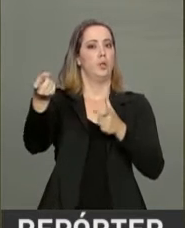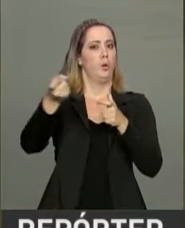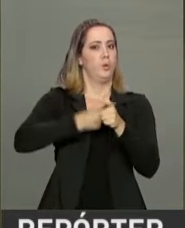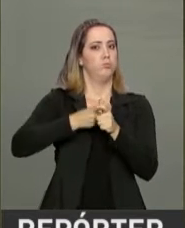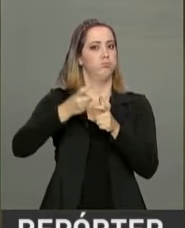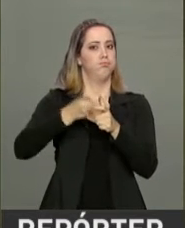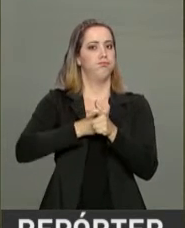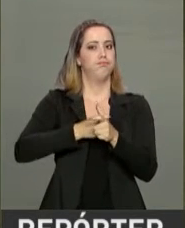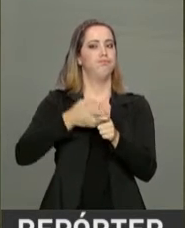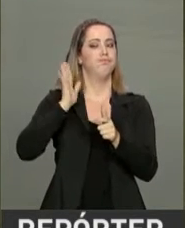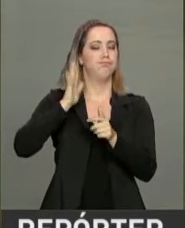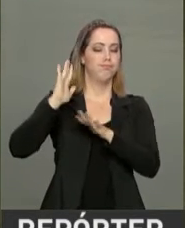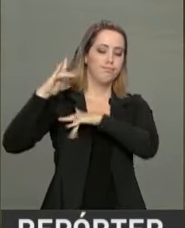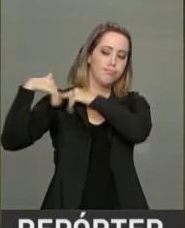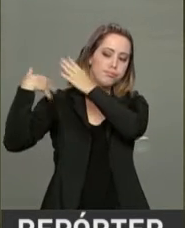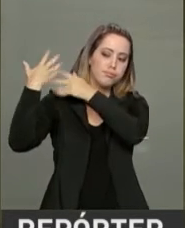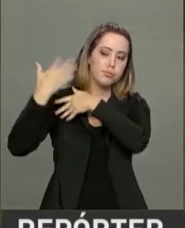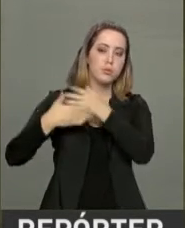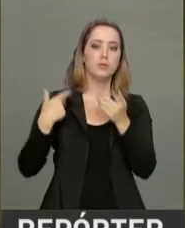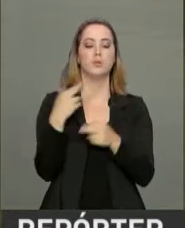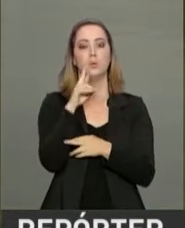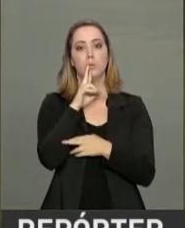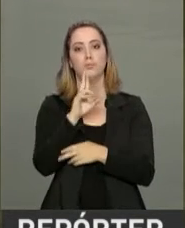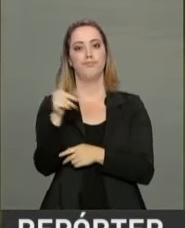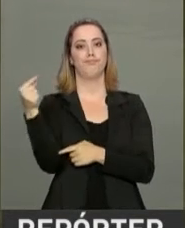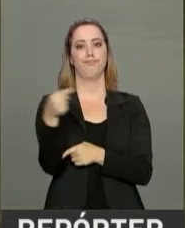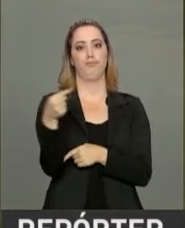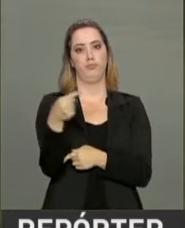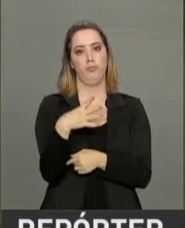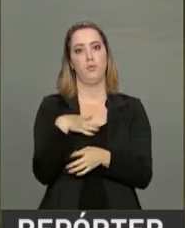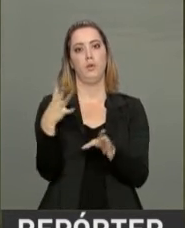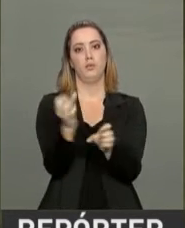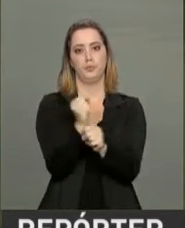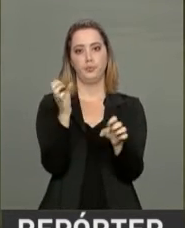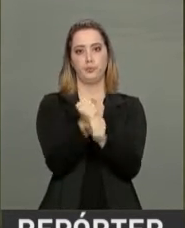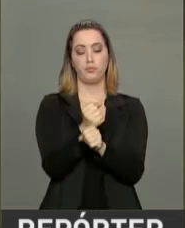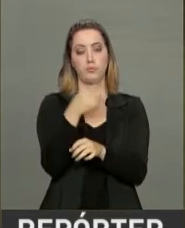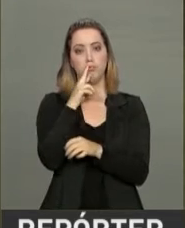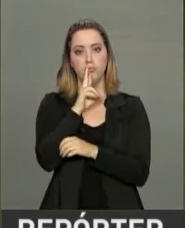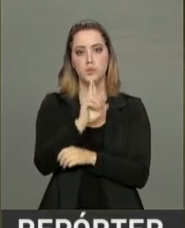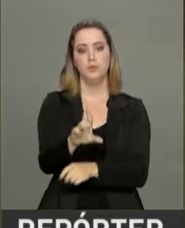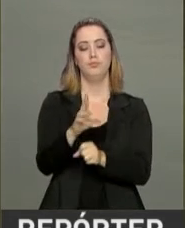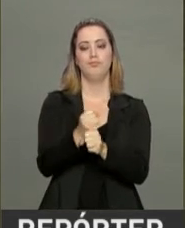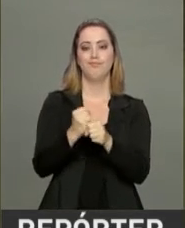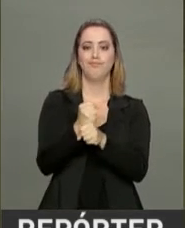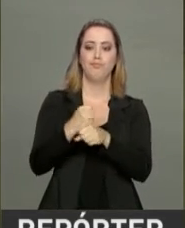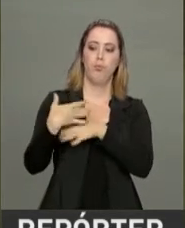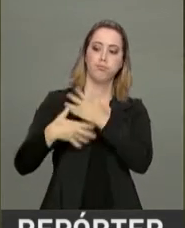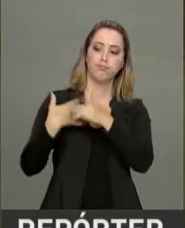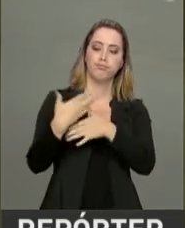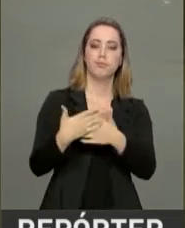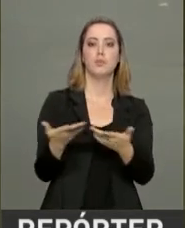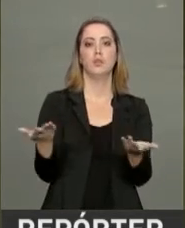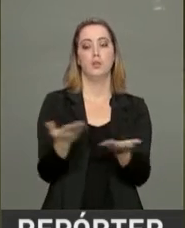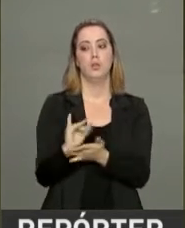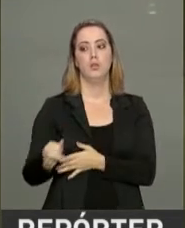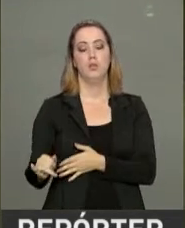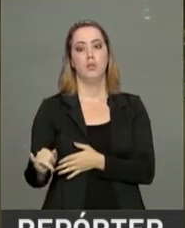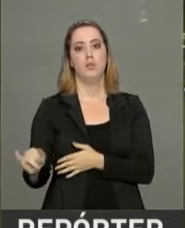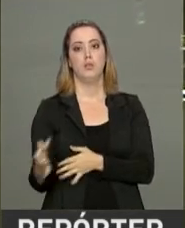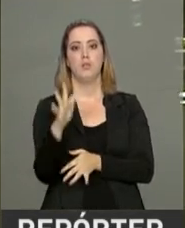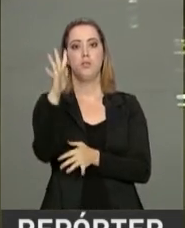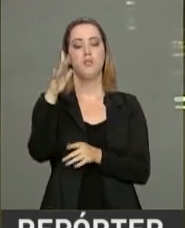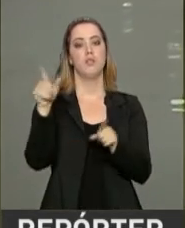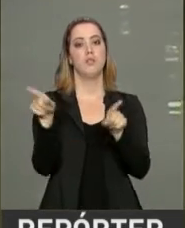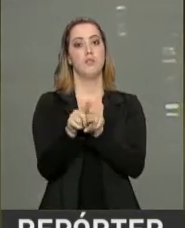sua história, com resultados negativos nas contas públicas que se repetiram nos últimos anos, gerando inflação,